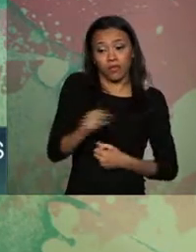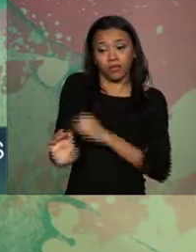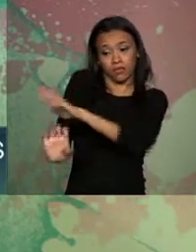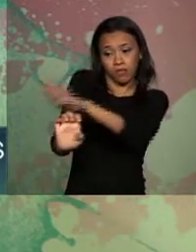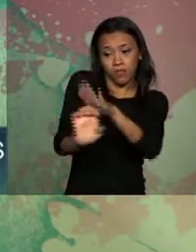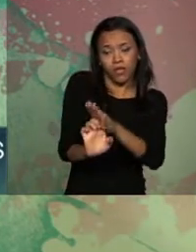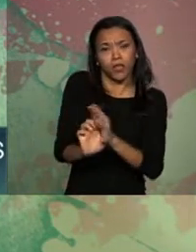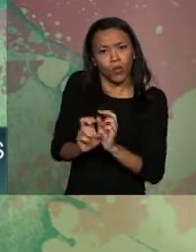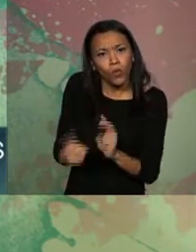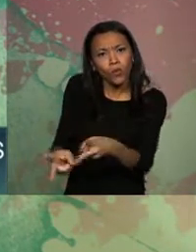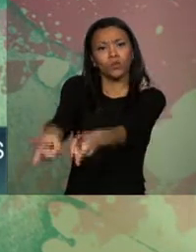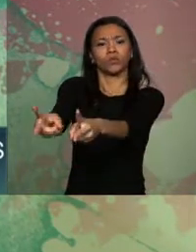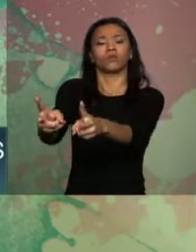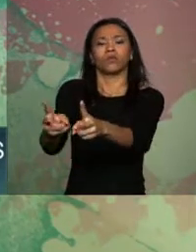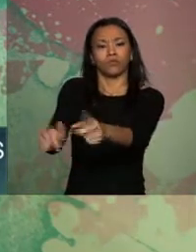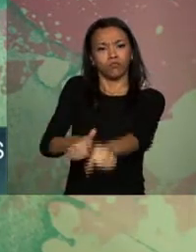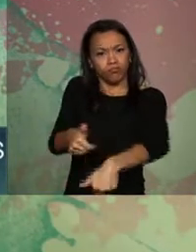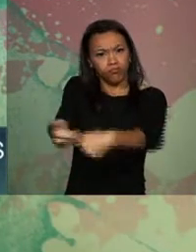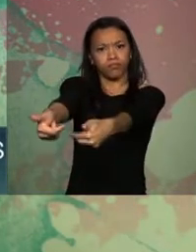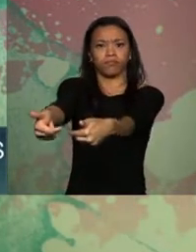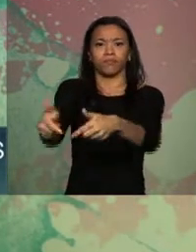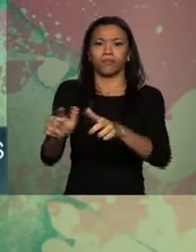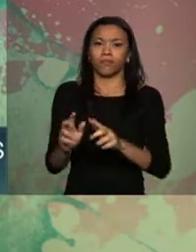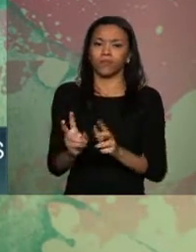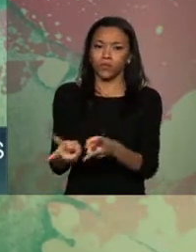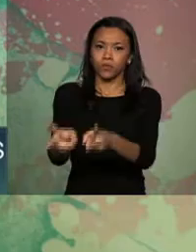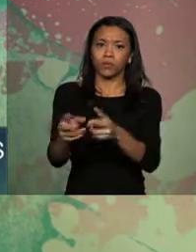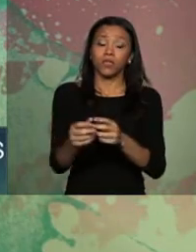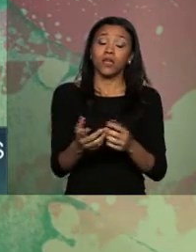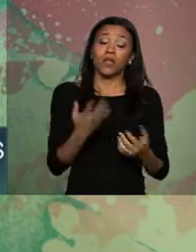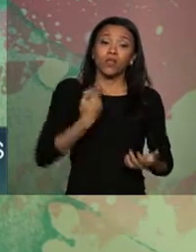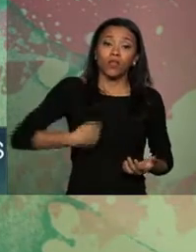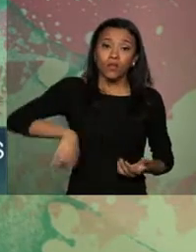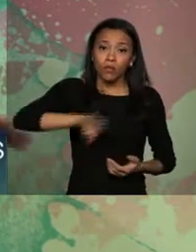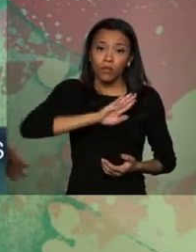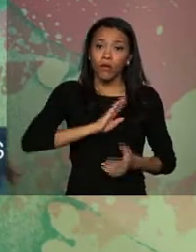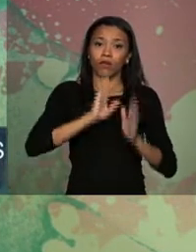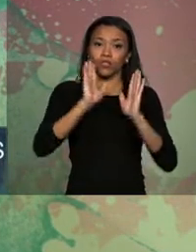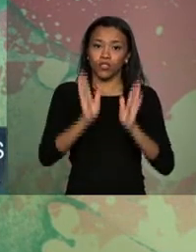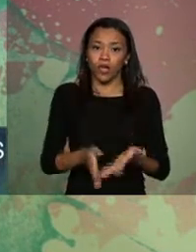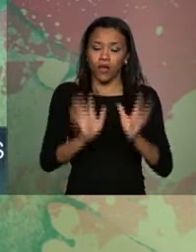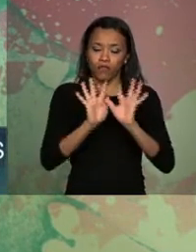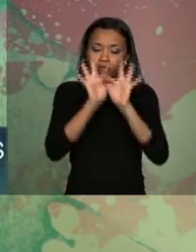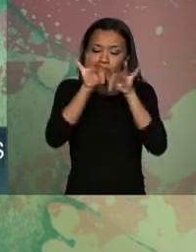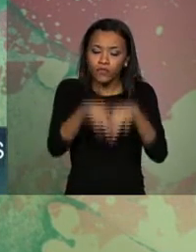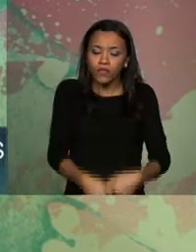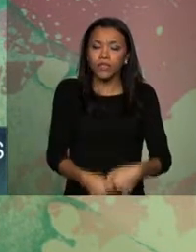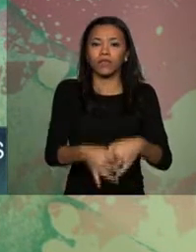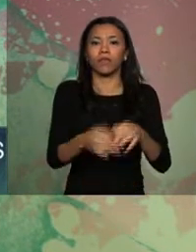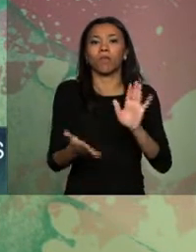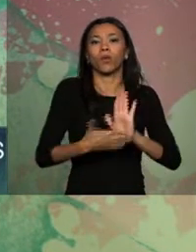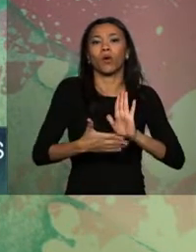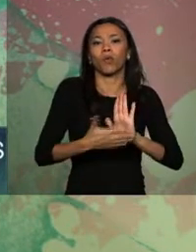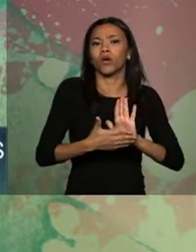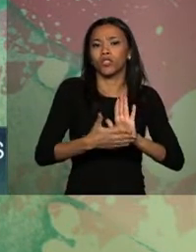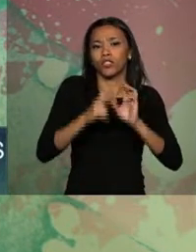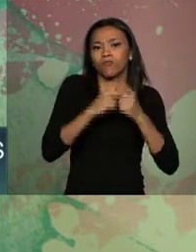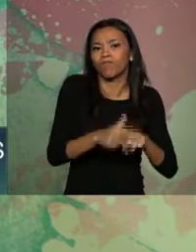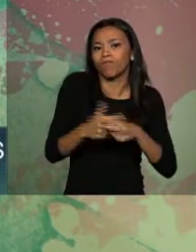mais efetivo. Nós estamos finalizando a nossa proposta de ajustes